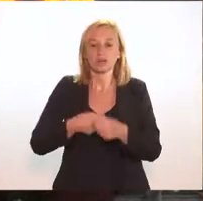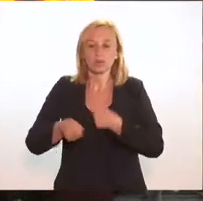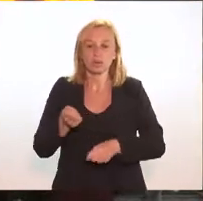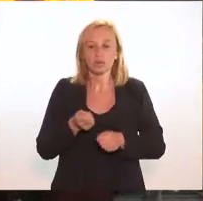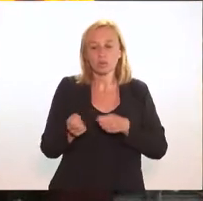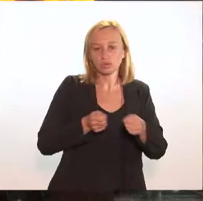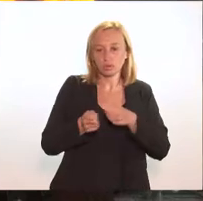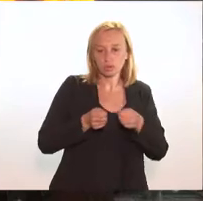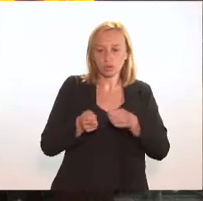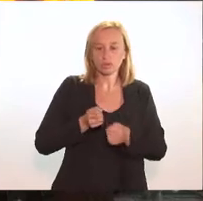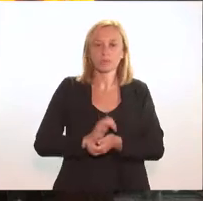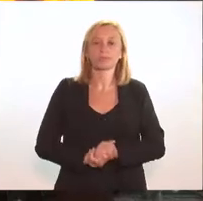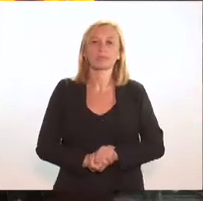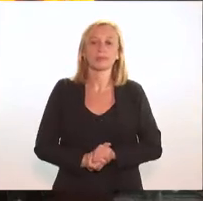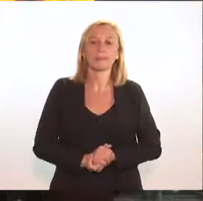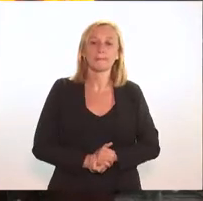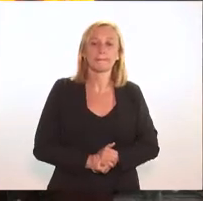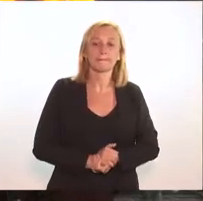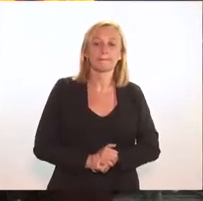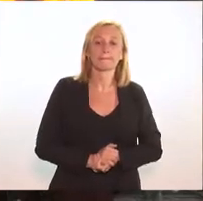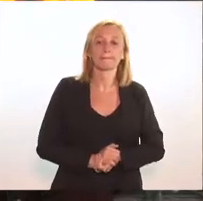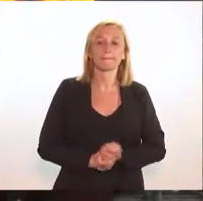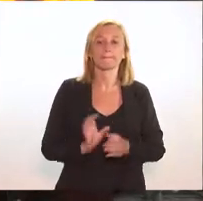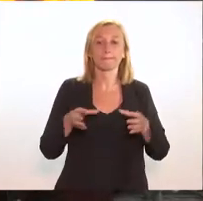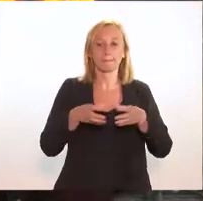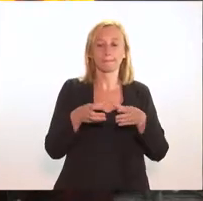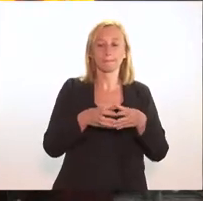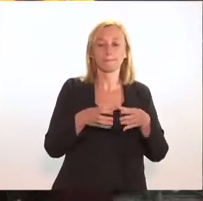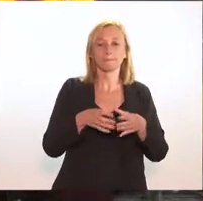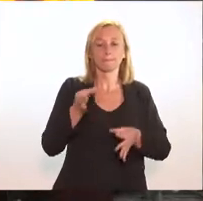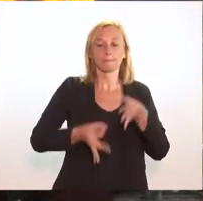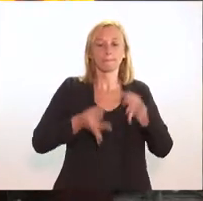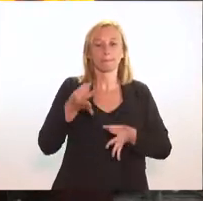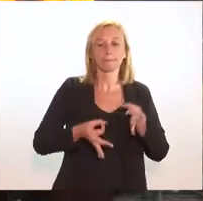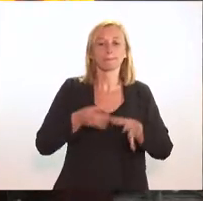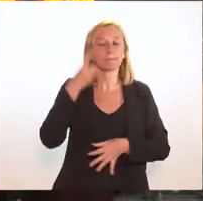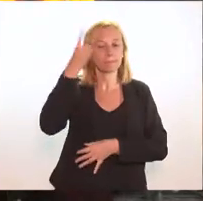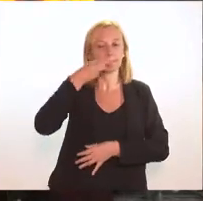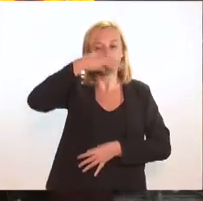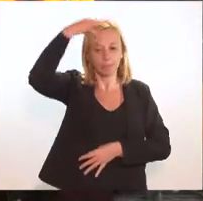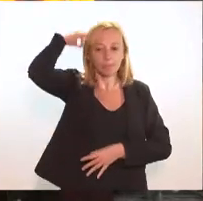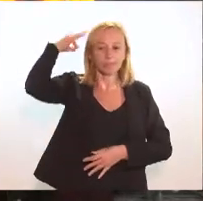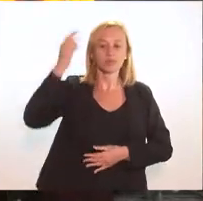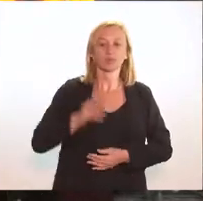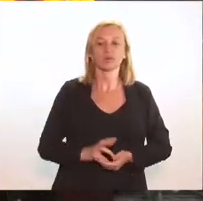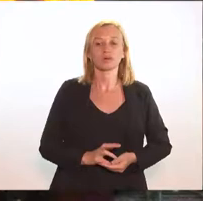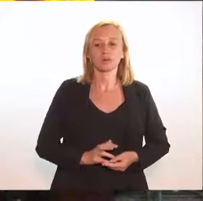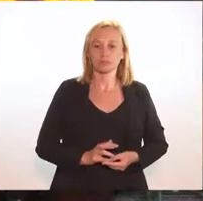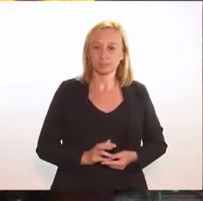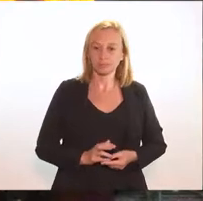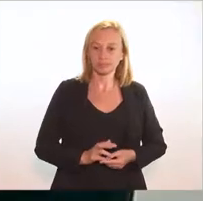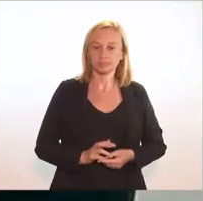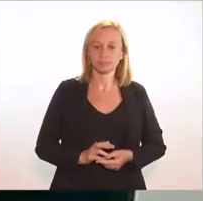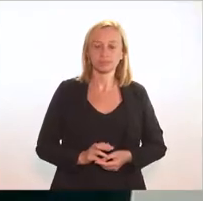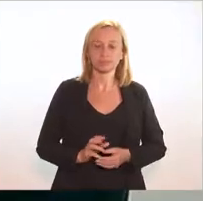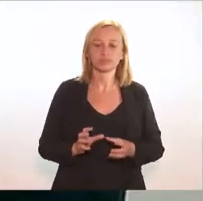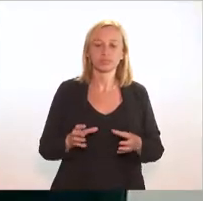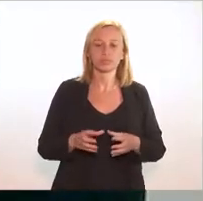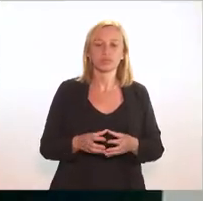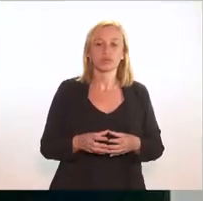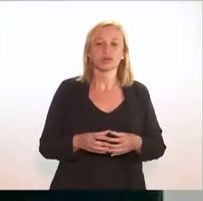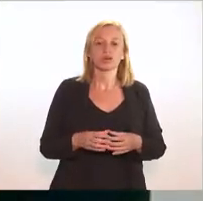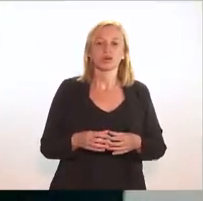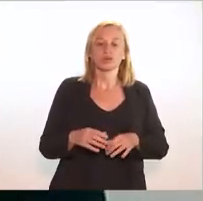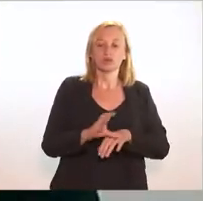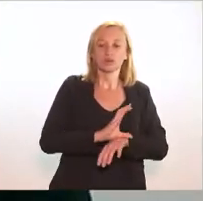e Controle. Para emitir parecer pela Comissão de Constituição e Justiça, deputado Márcio Pacheco. Parecer é pela constitucionalidade com